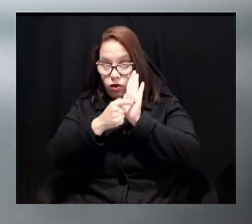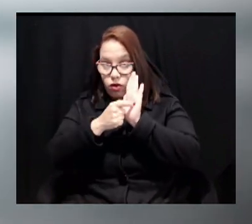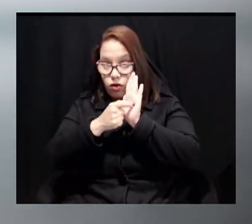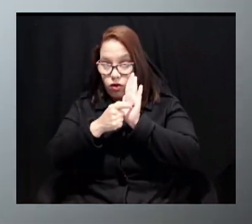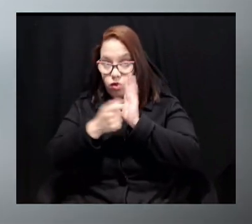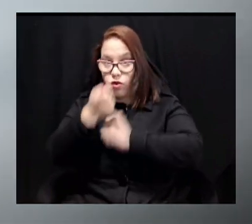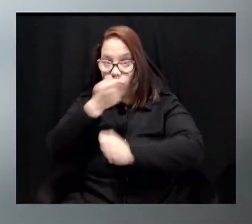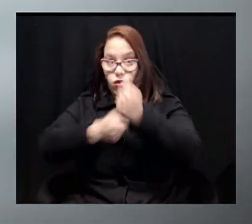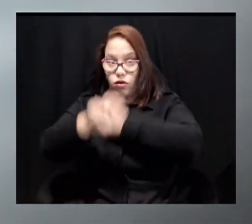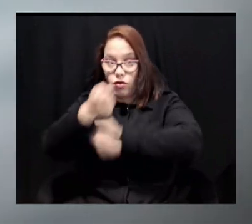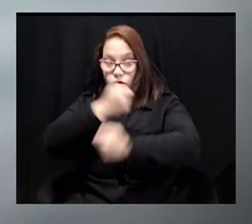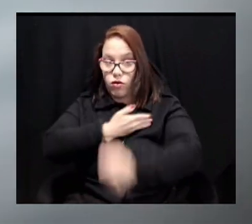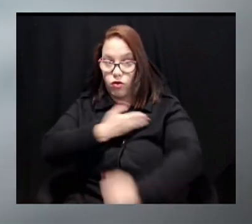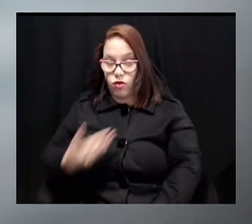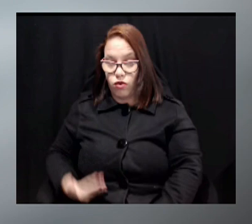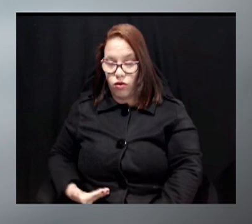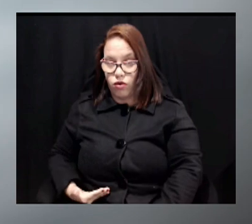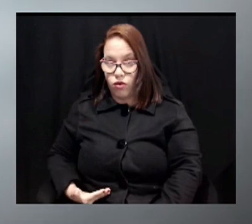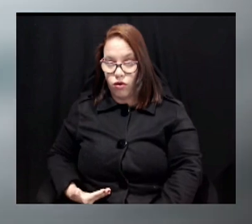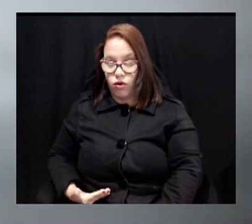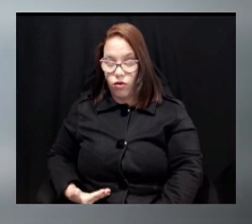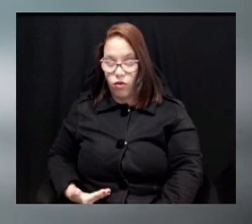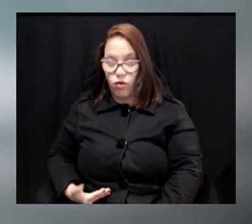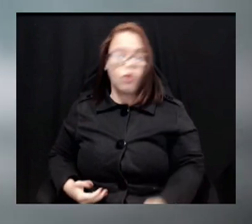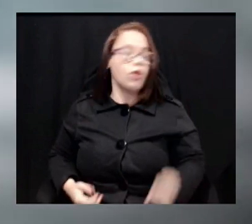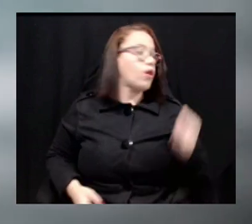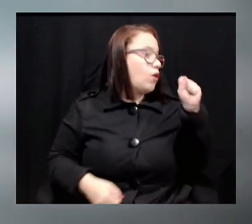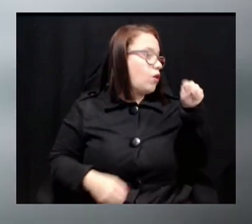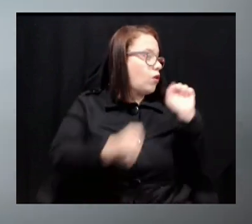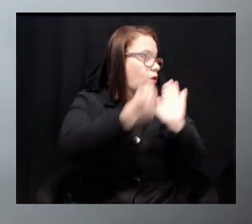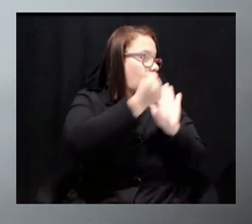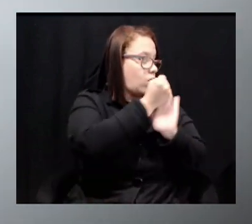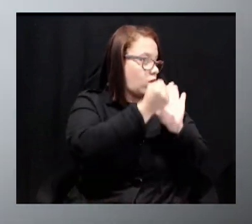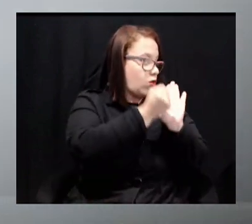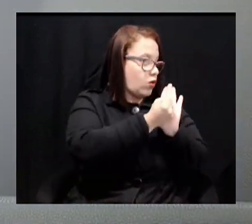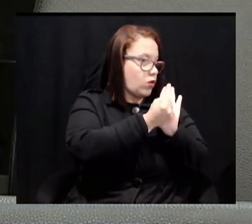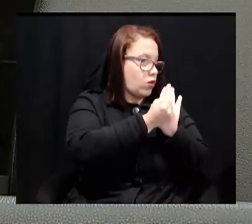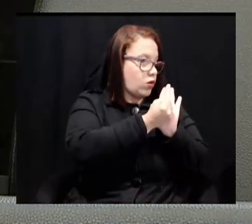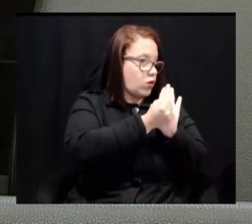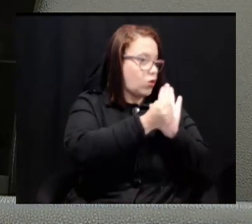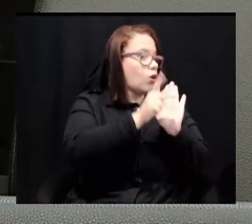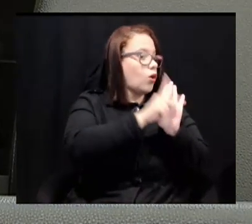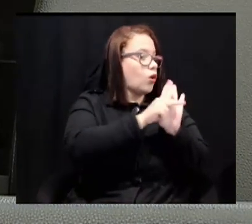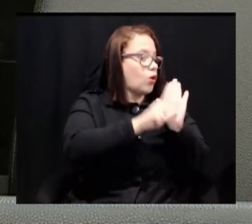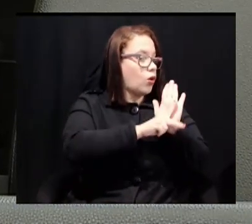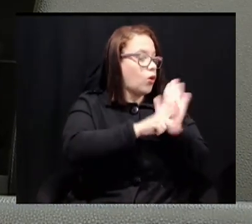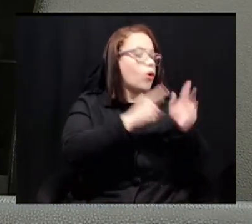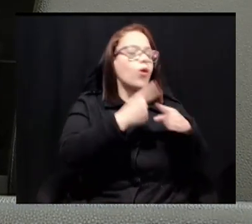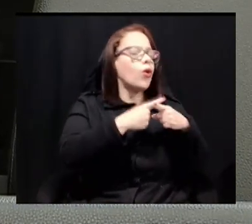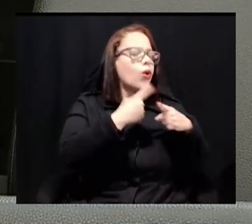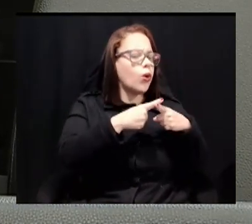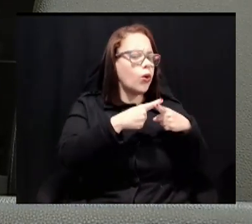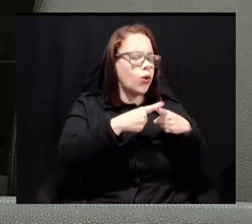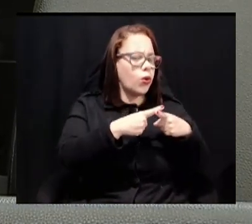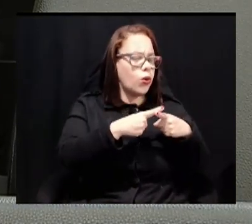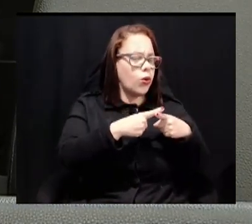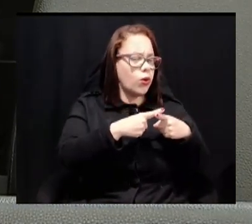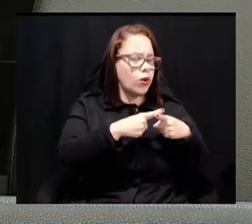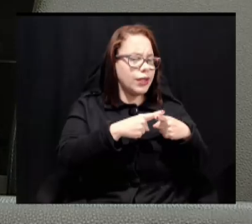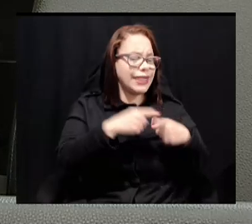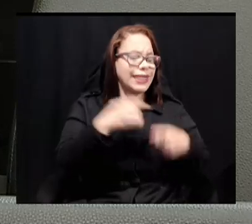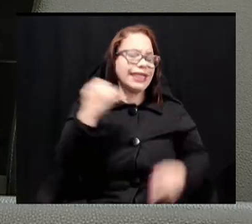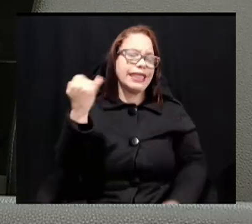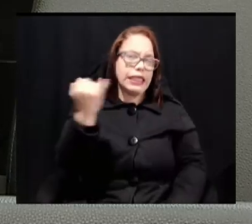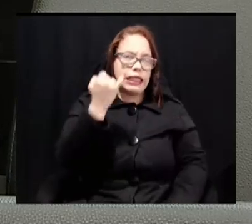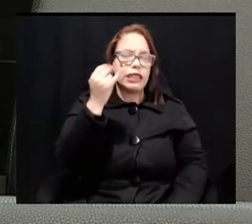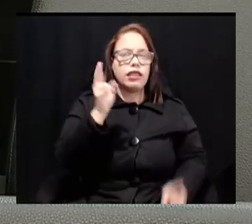administração municipal. Isso, protocolamos esse projeto porque é uma questão que é iminente nas nossas vidas, não tem